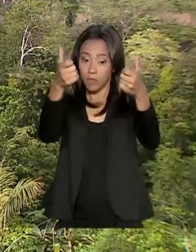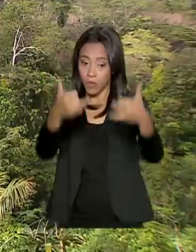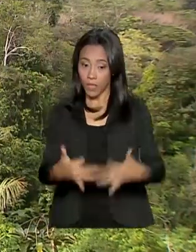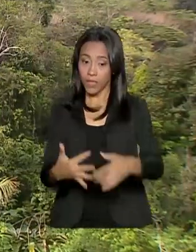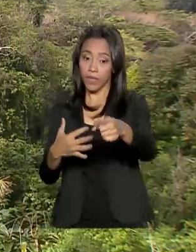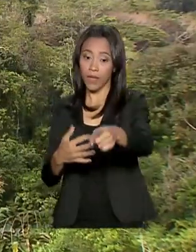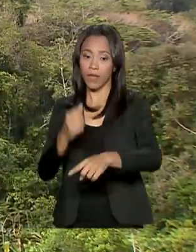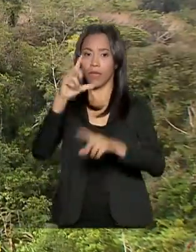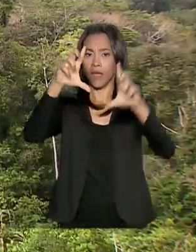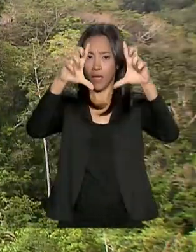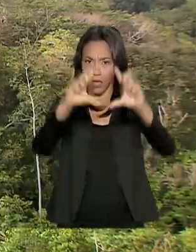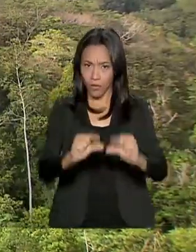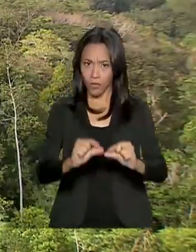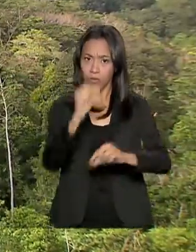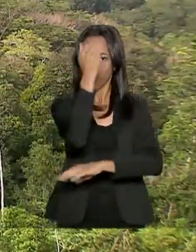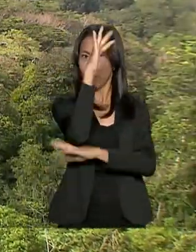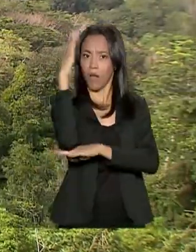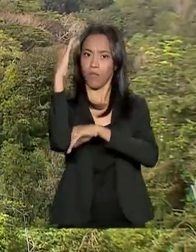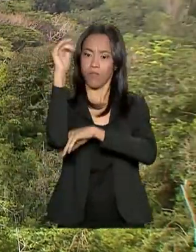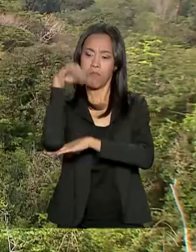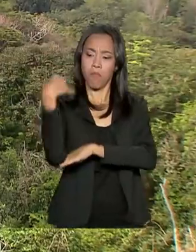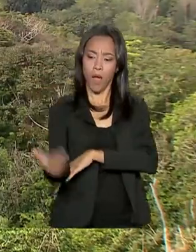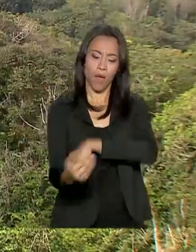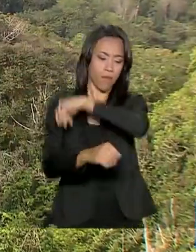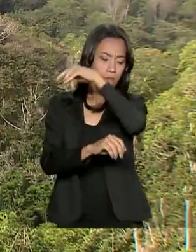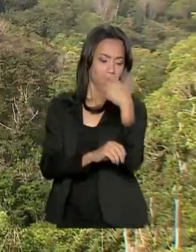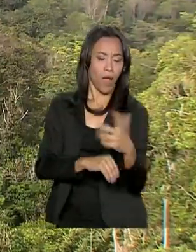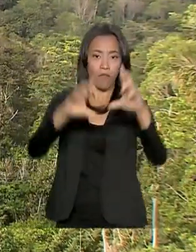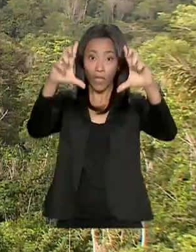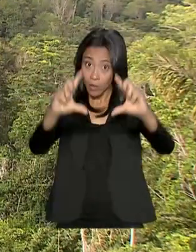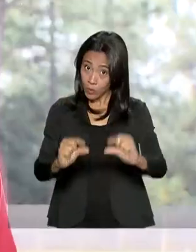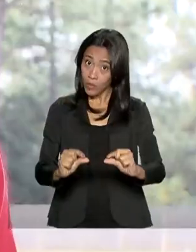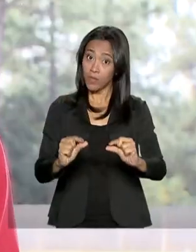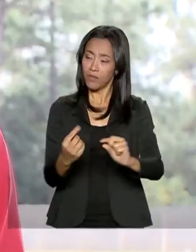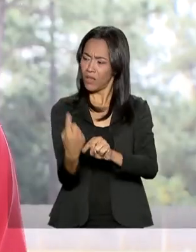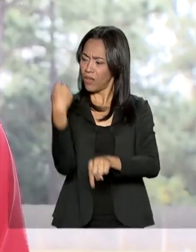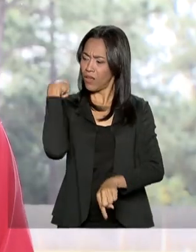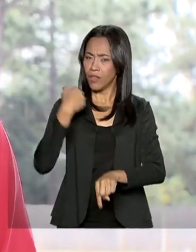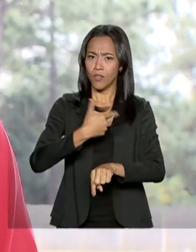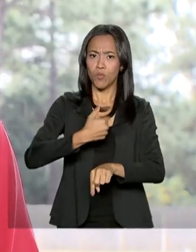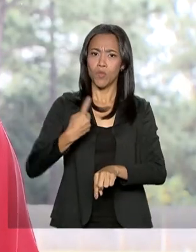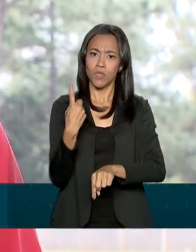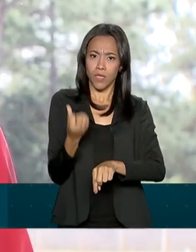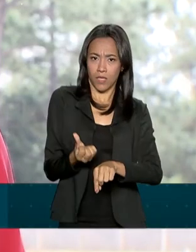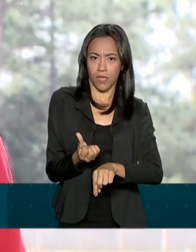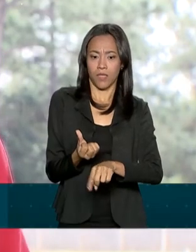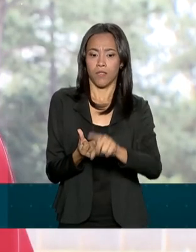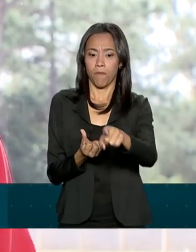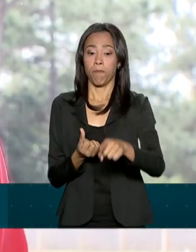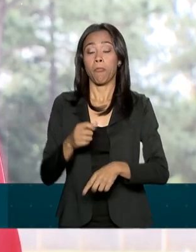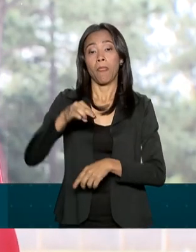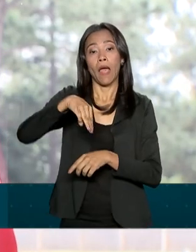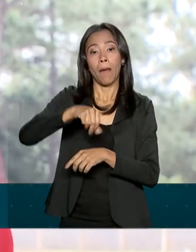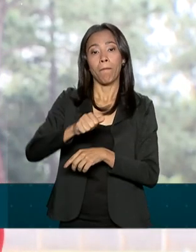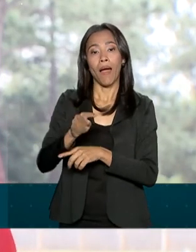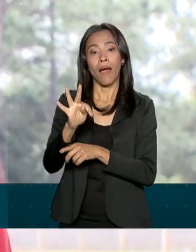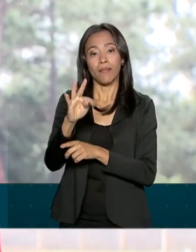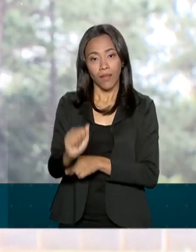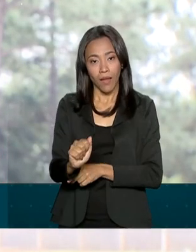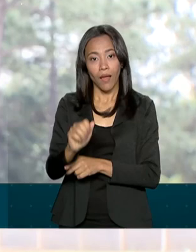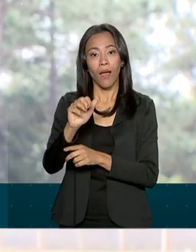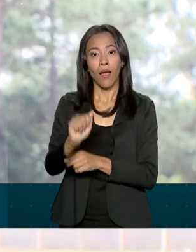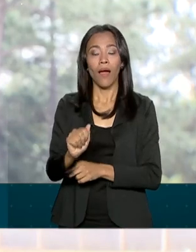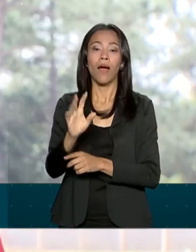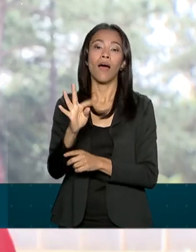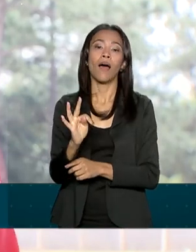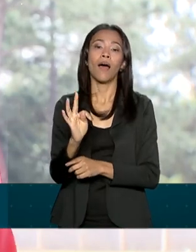de desmatamento vem caindo desde 2016. A Mata Atlântica é um dos biomas mais ricos em